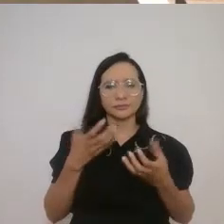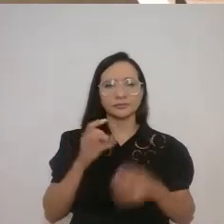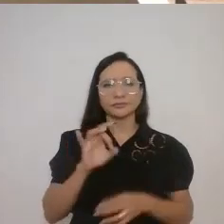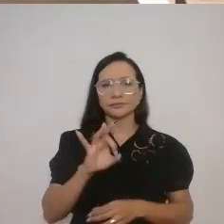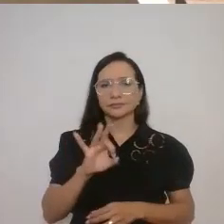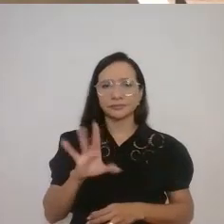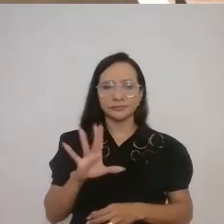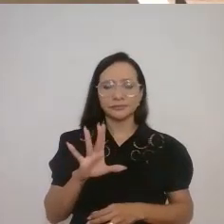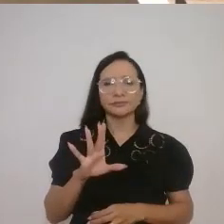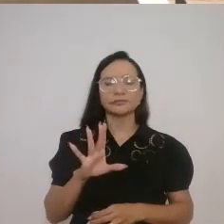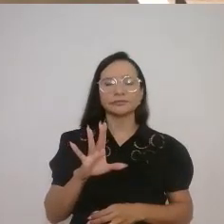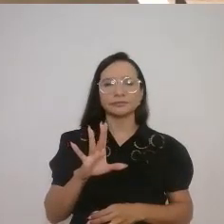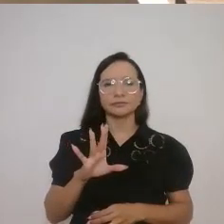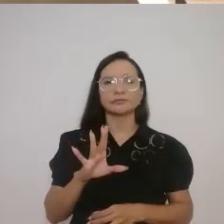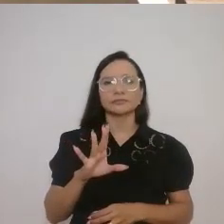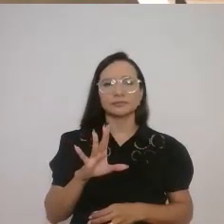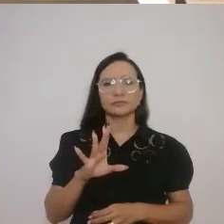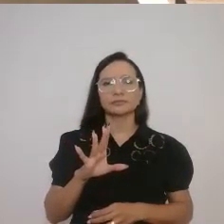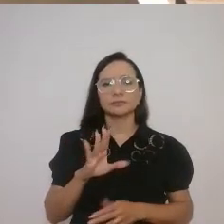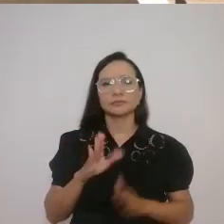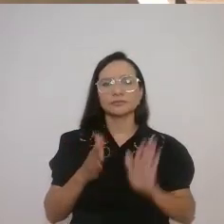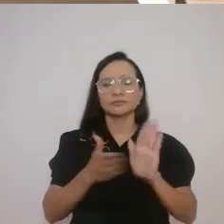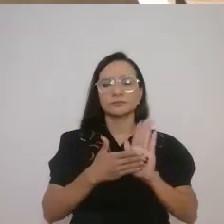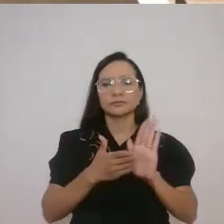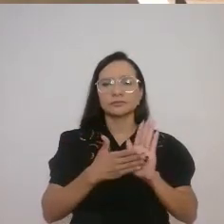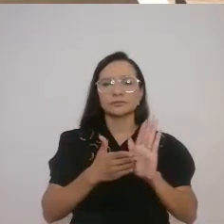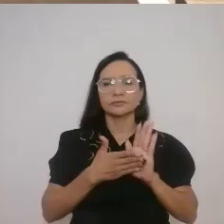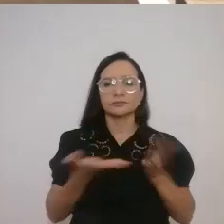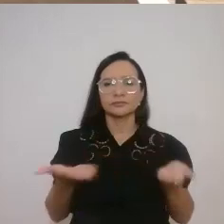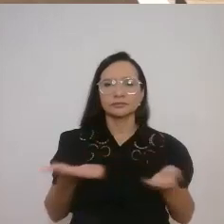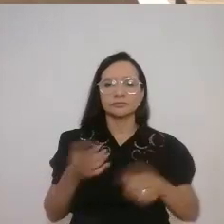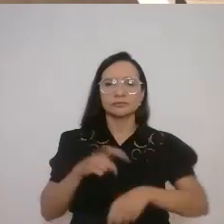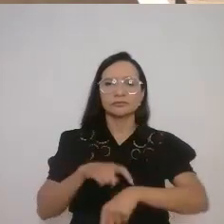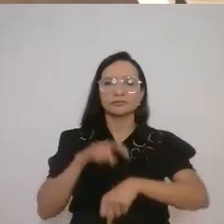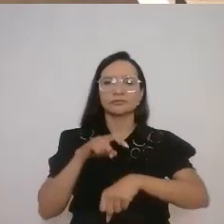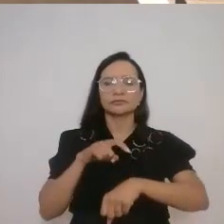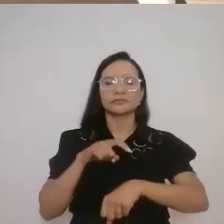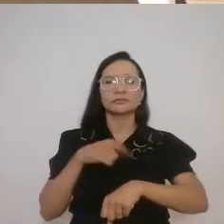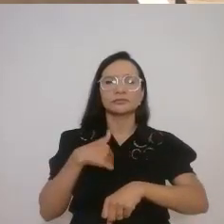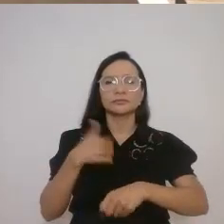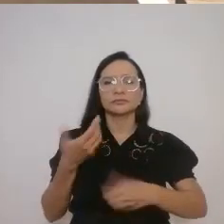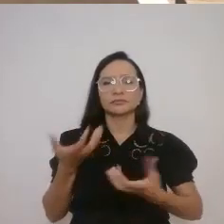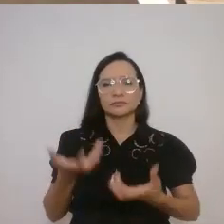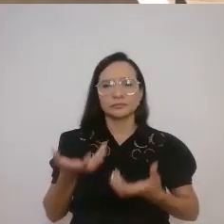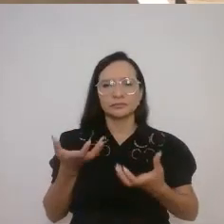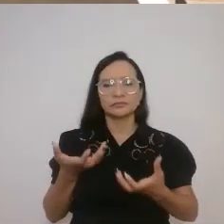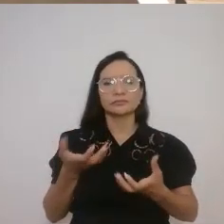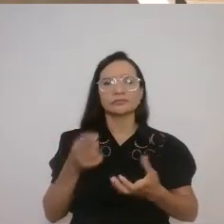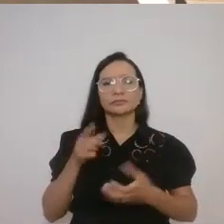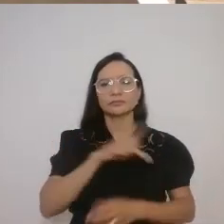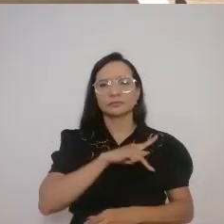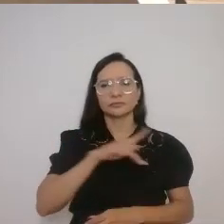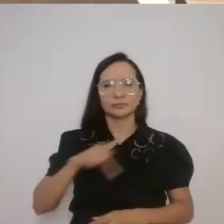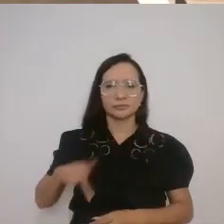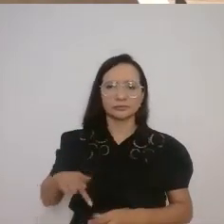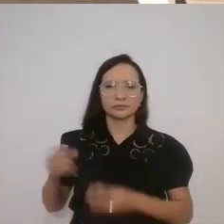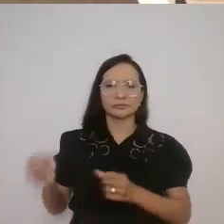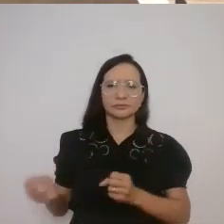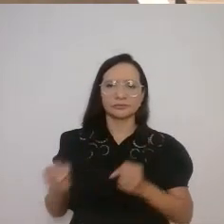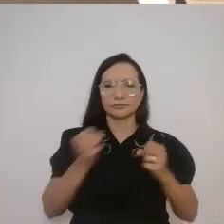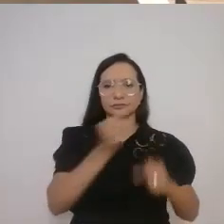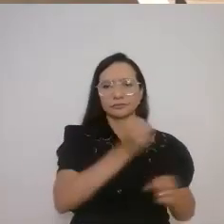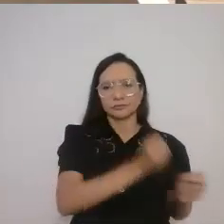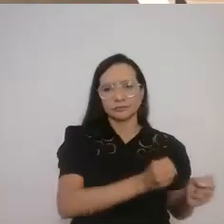associar às proposições de Vossa Excelência e, no outro momento, gostaria que Vossa Excelência transferisse a presidência ao nosso vice-presidente Bardo